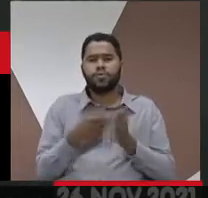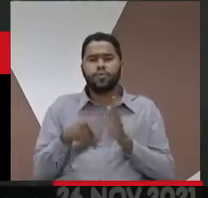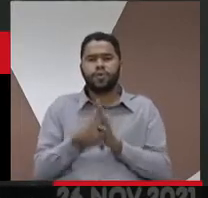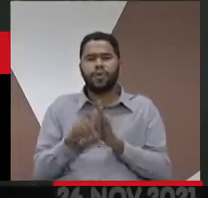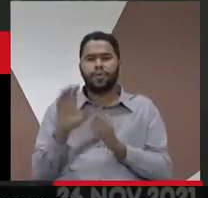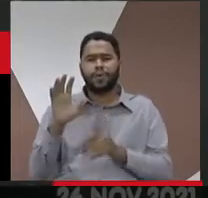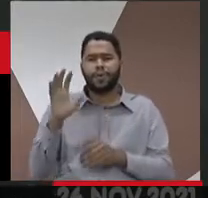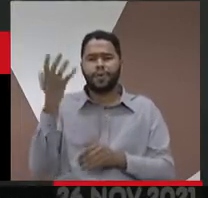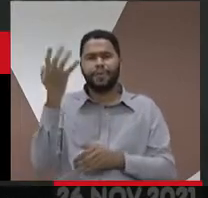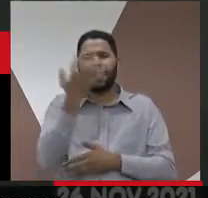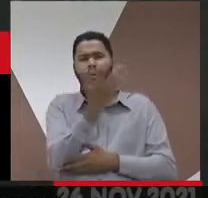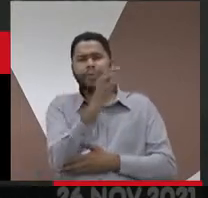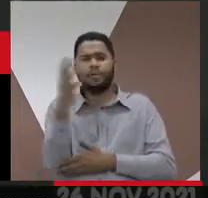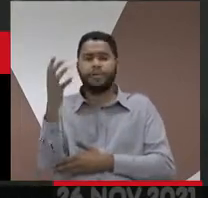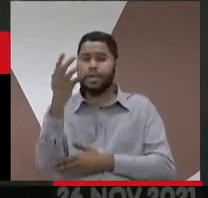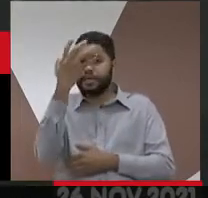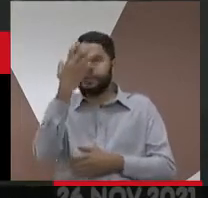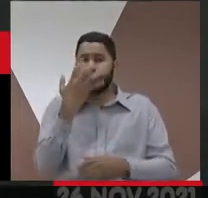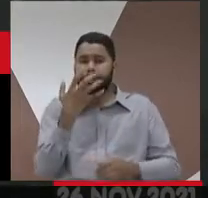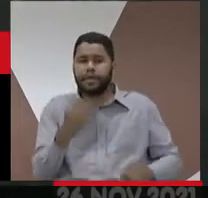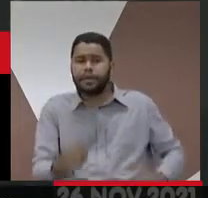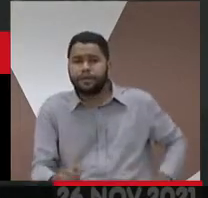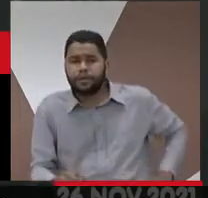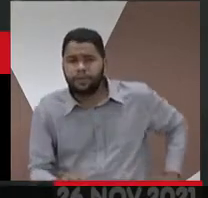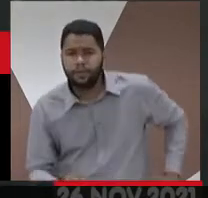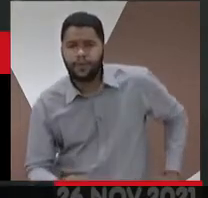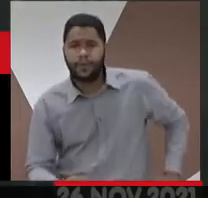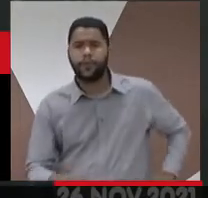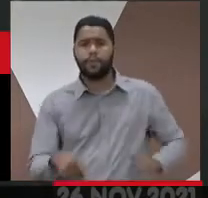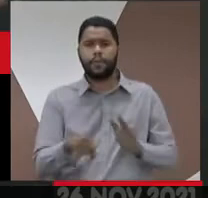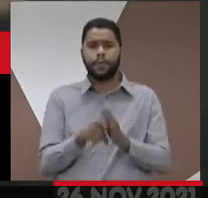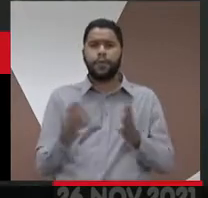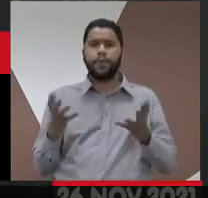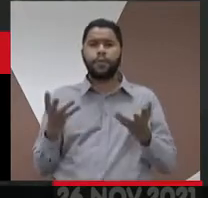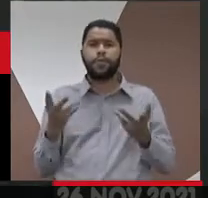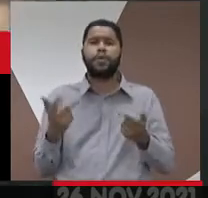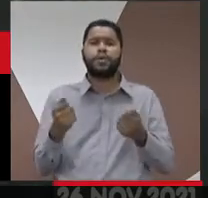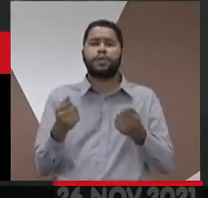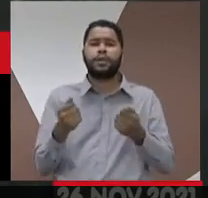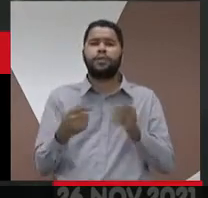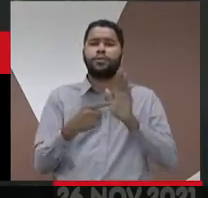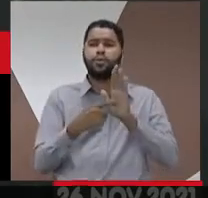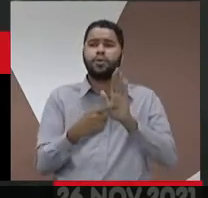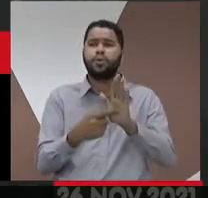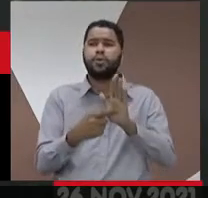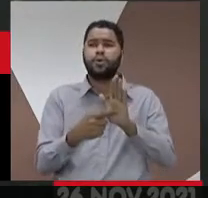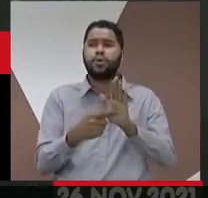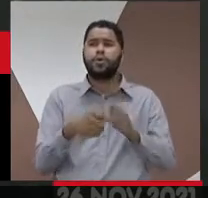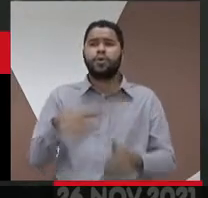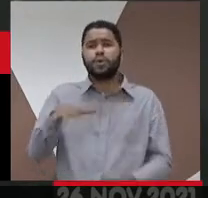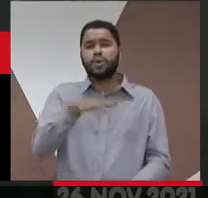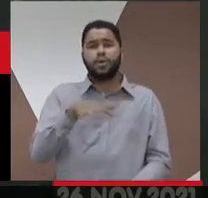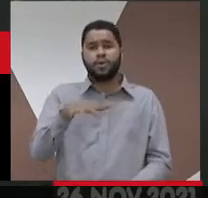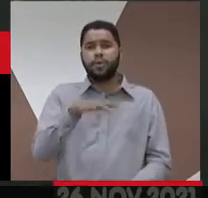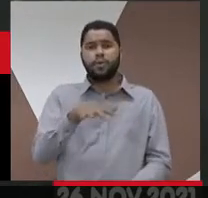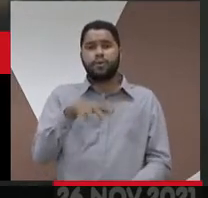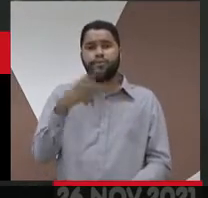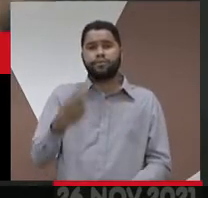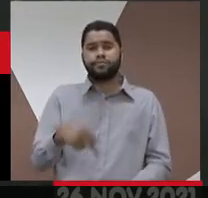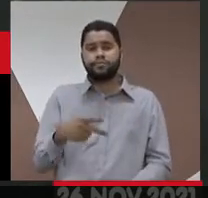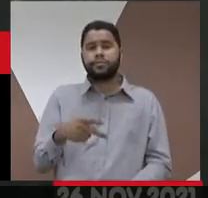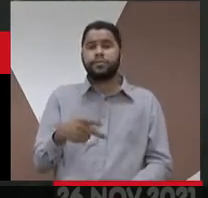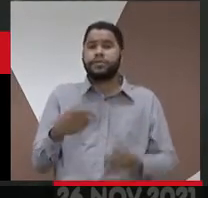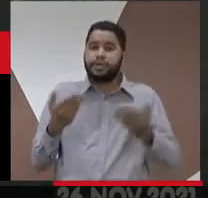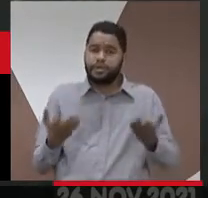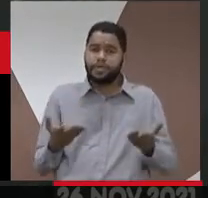ambiental sérios, feitos de forma competente e de qualidade. Porque eles vão demonstrar a inviabilidade ambiental desse projeto. E é